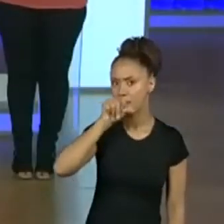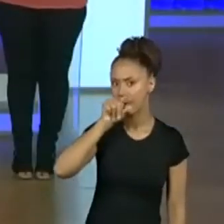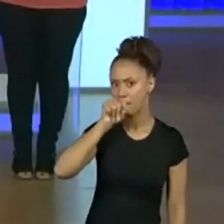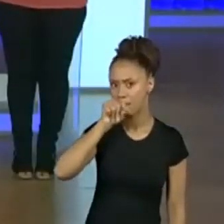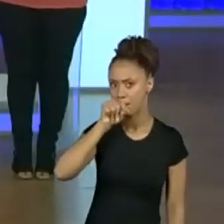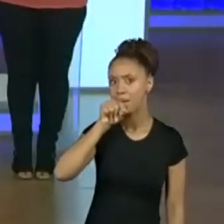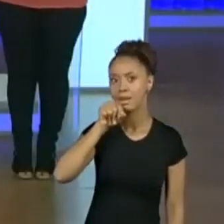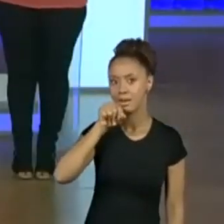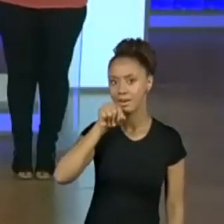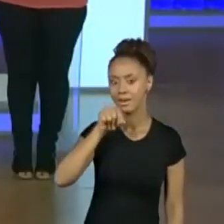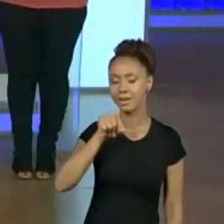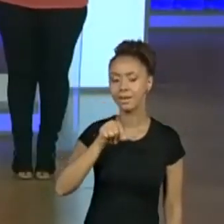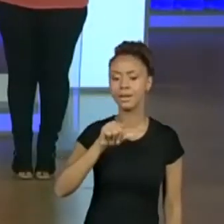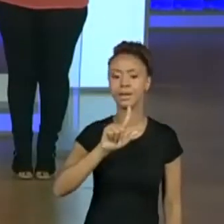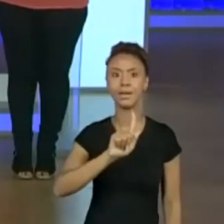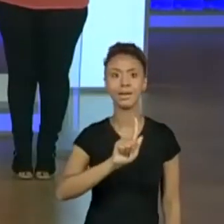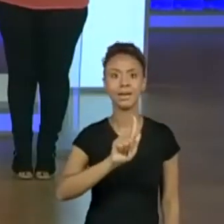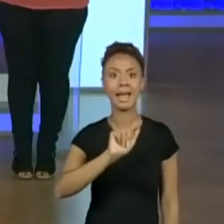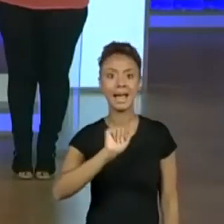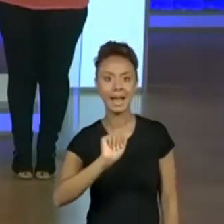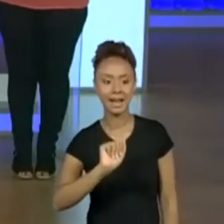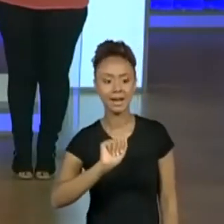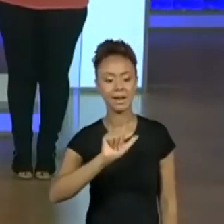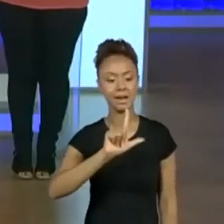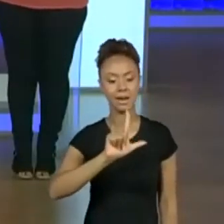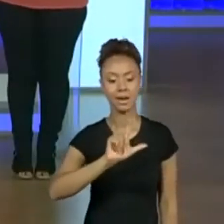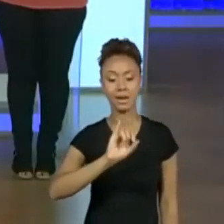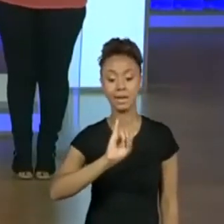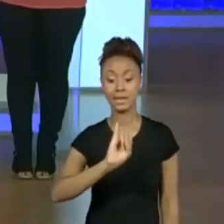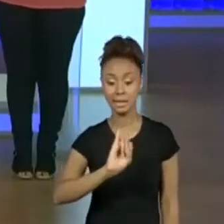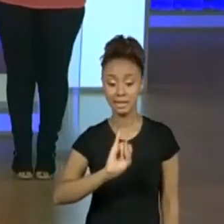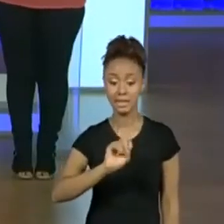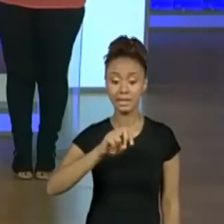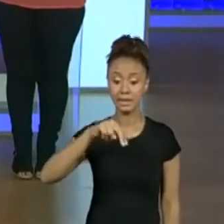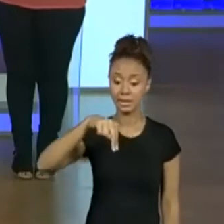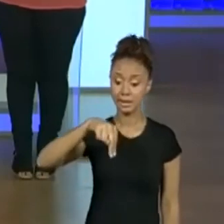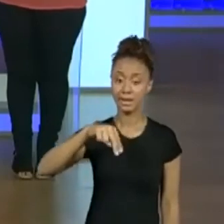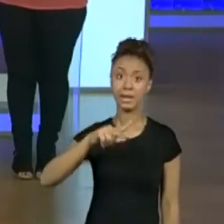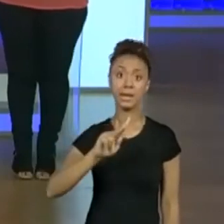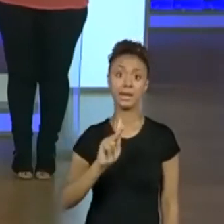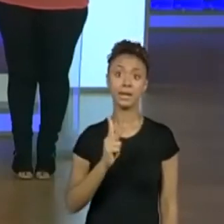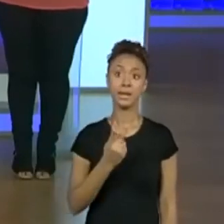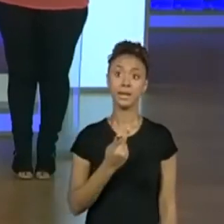de amarelinha? Com certeza, o final é igual, ó, amarelinha,